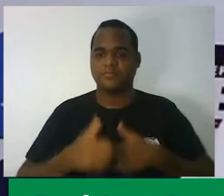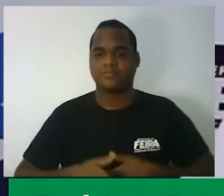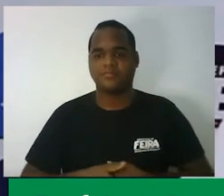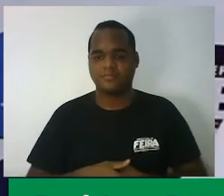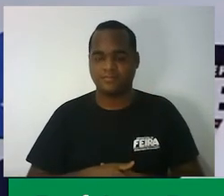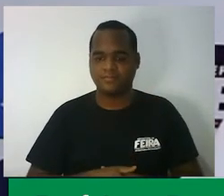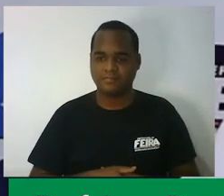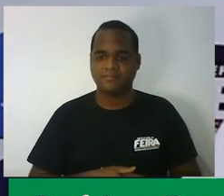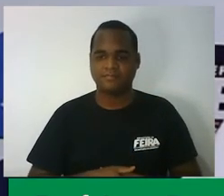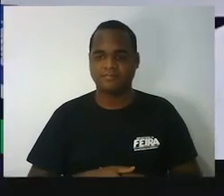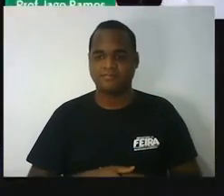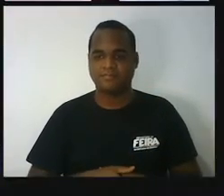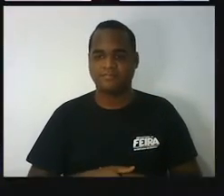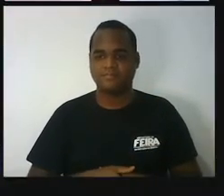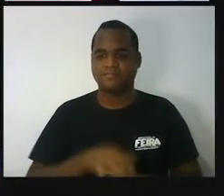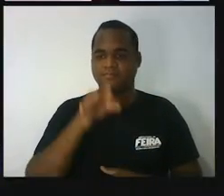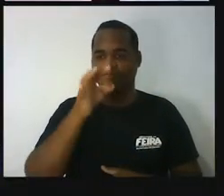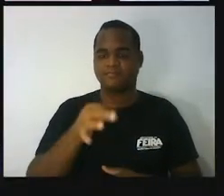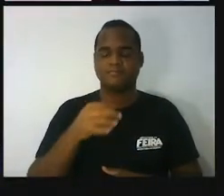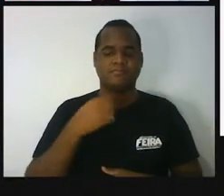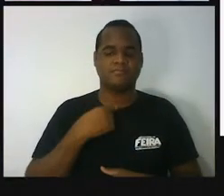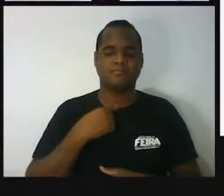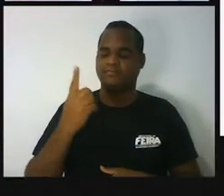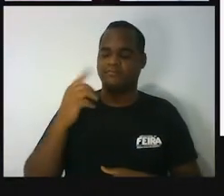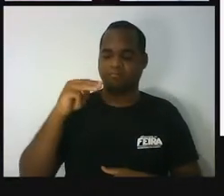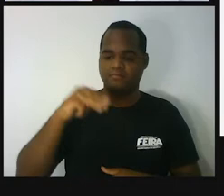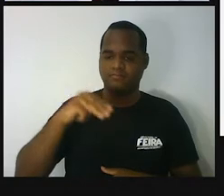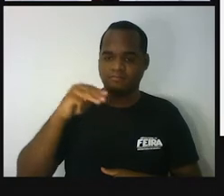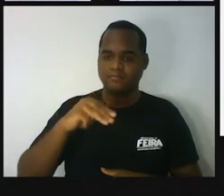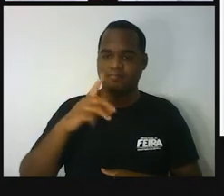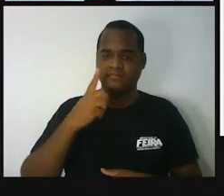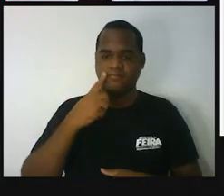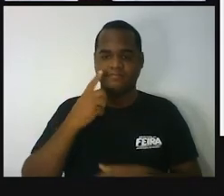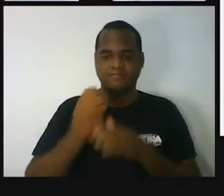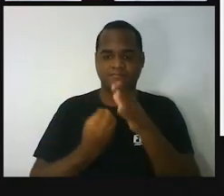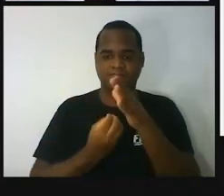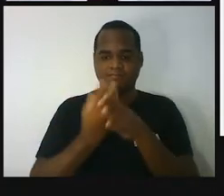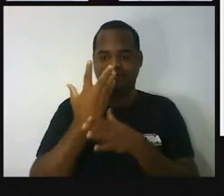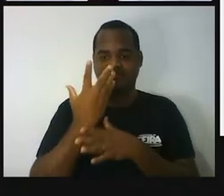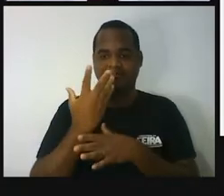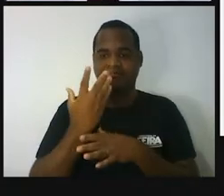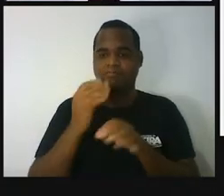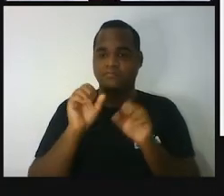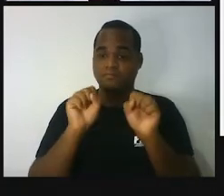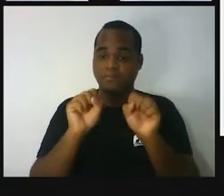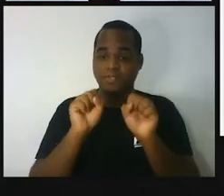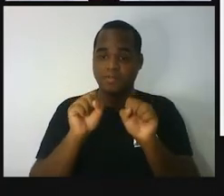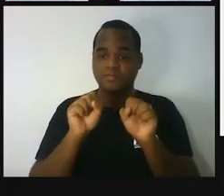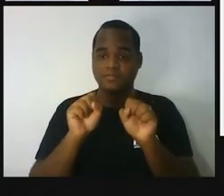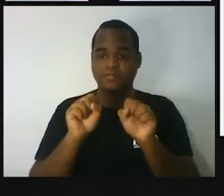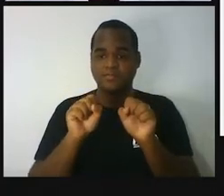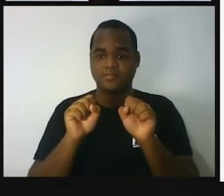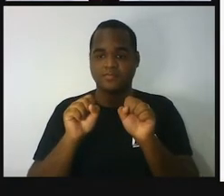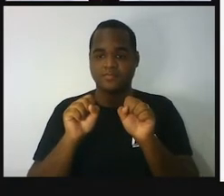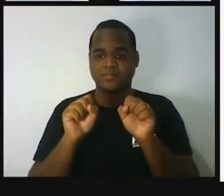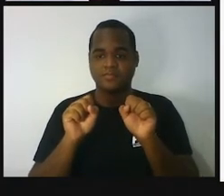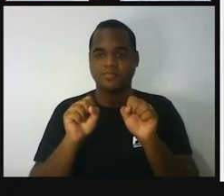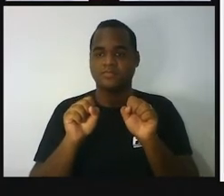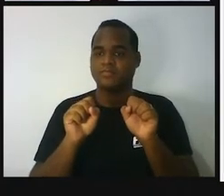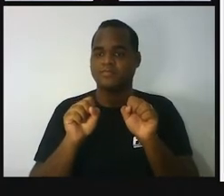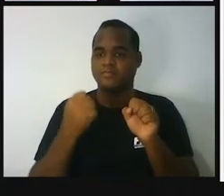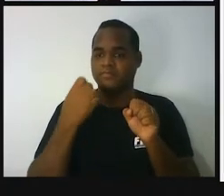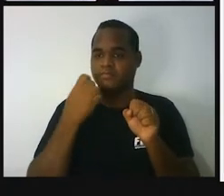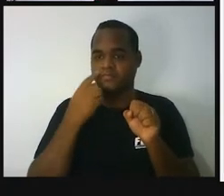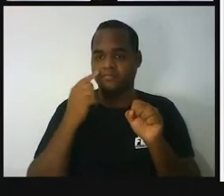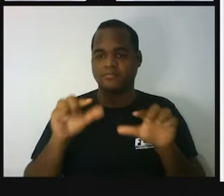É isso aí, só um minutinho, vai aparecer para você. É isso aí, olha só, na tela, o que